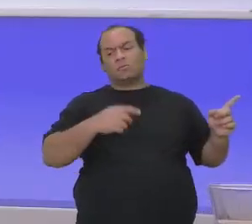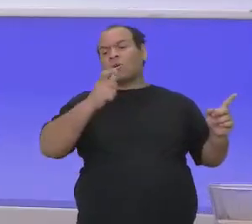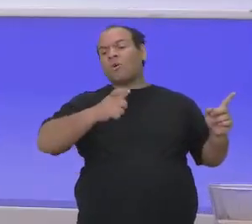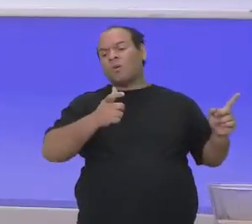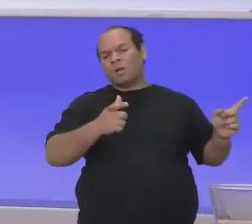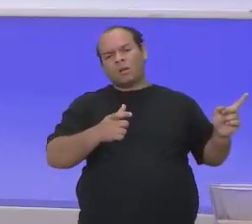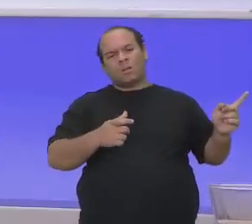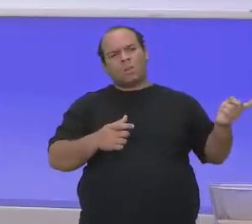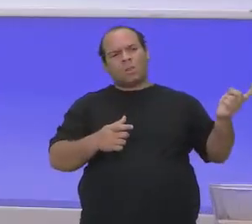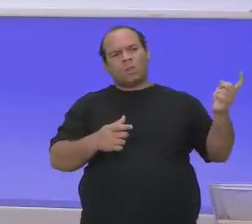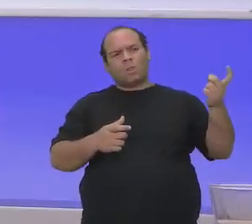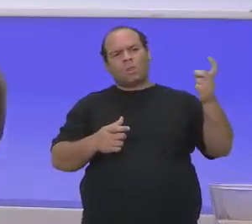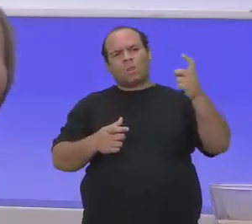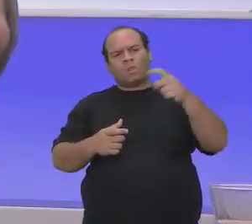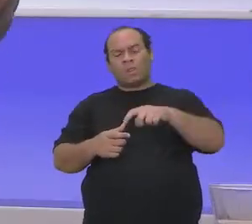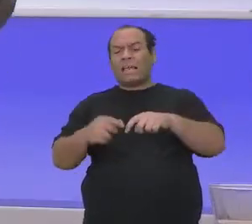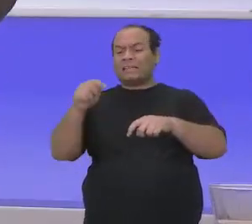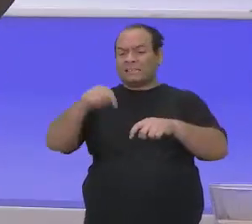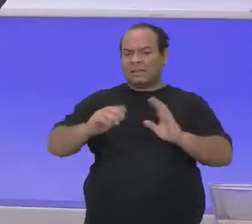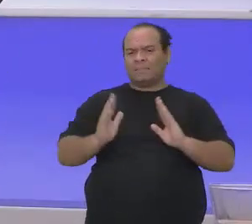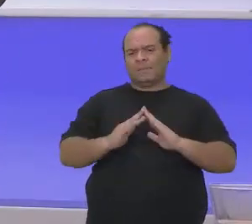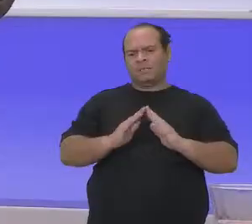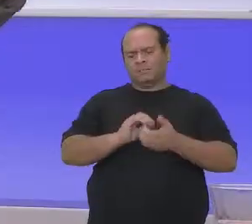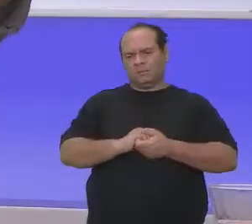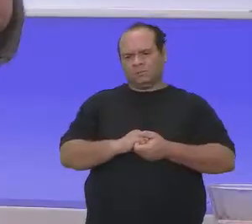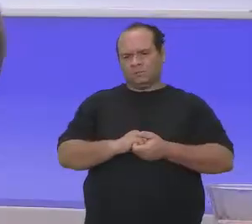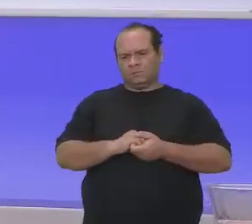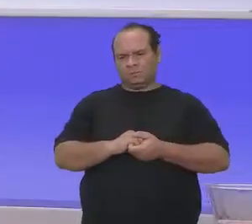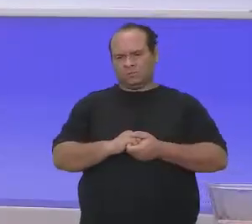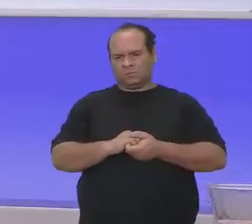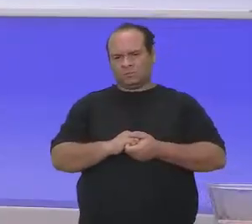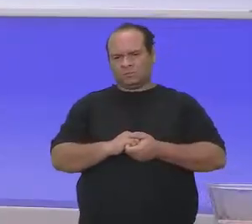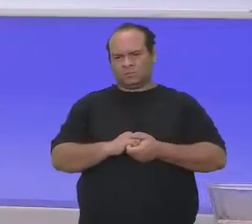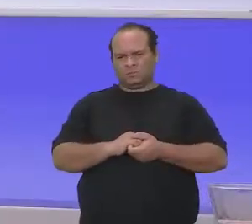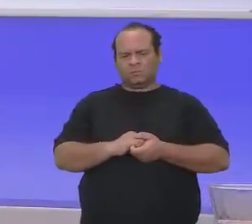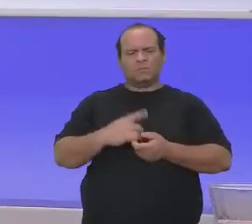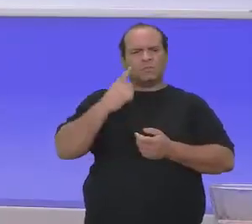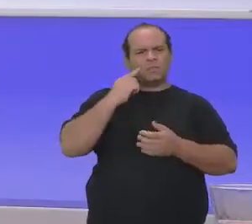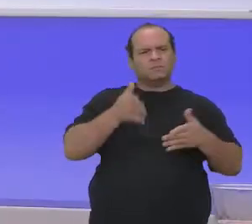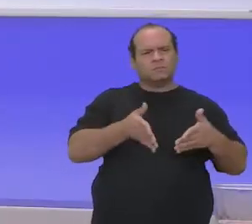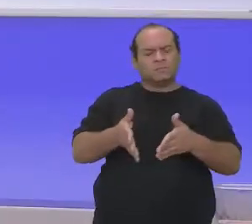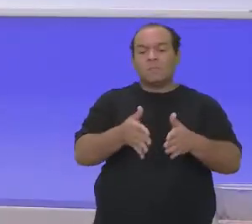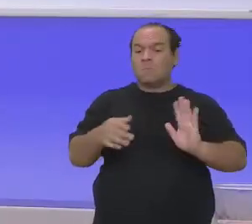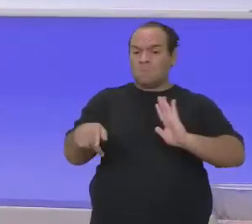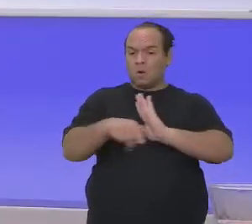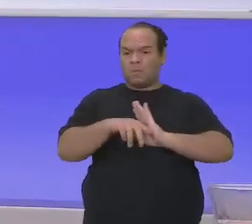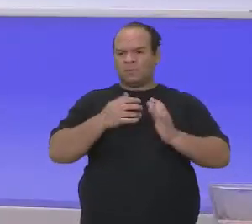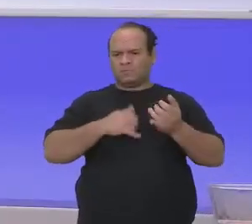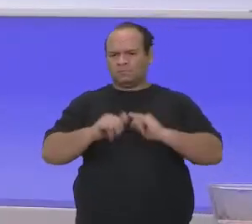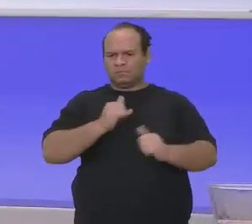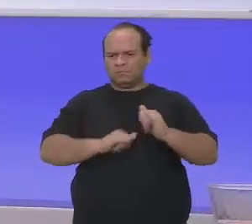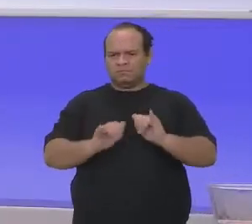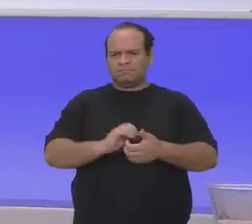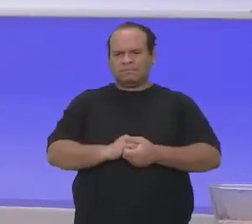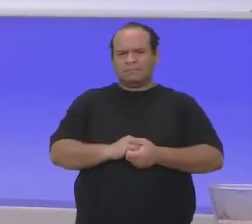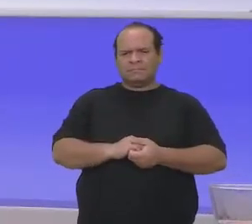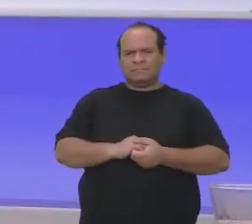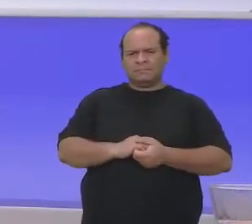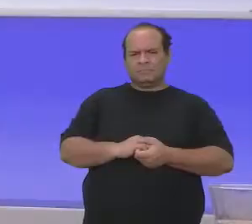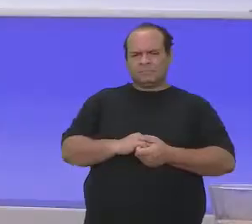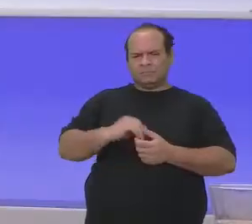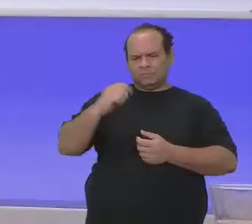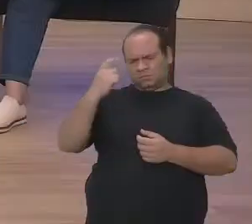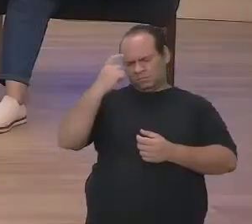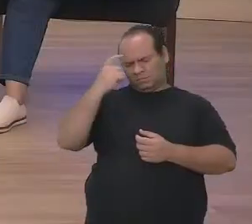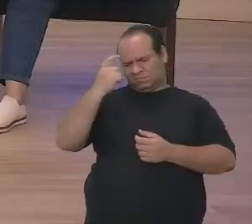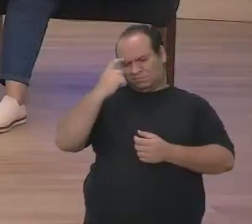Aí, por favor. Quando a gente fala de caminhos da eletricidade, eu fiquei pensando, tipo, nossa,